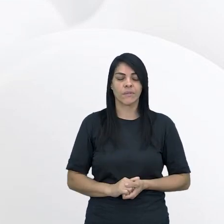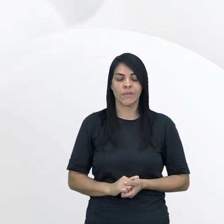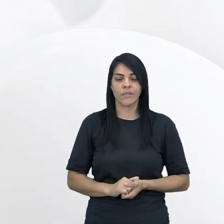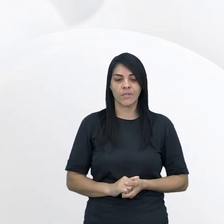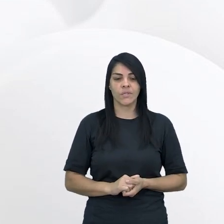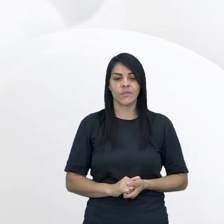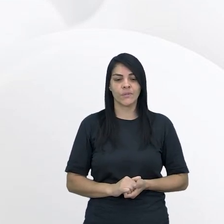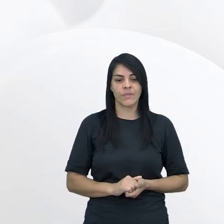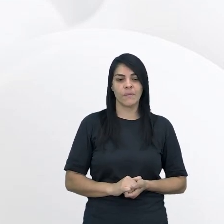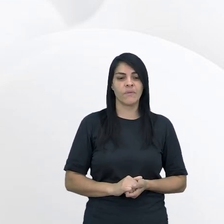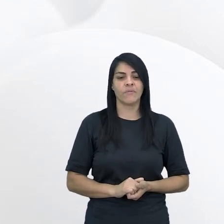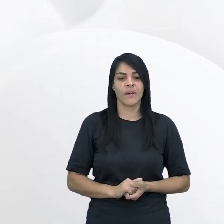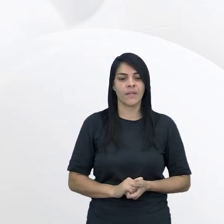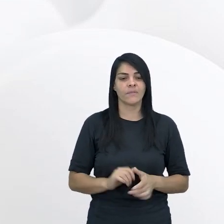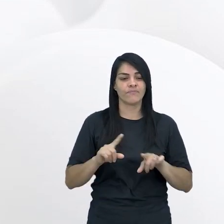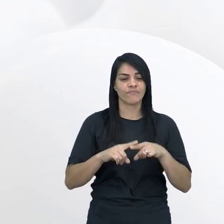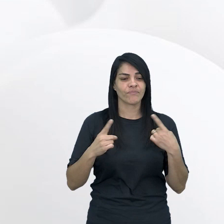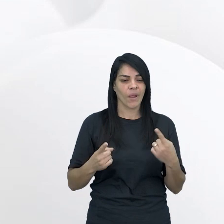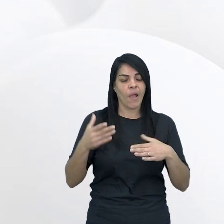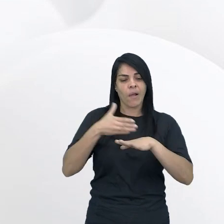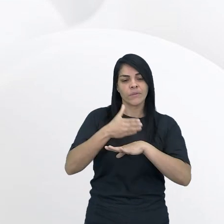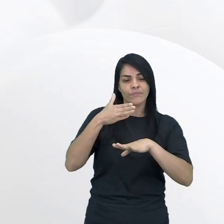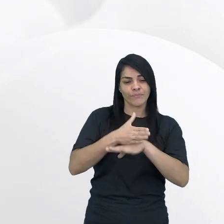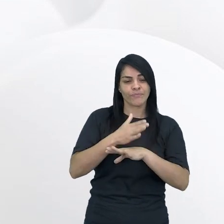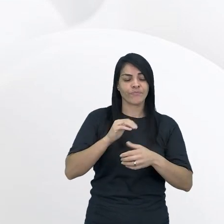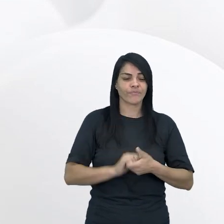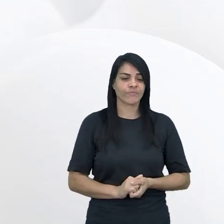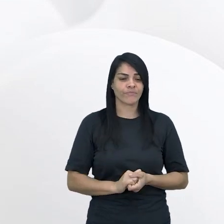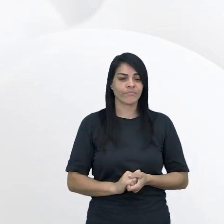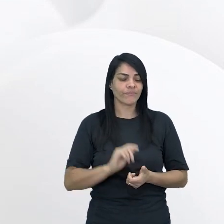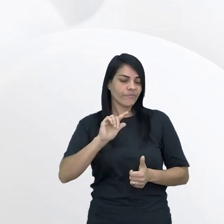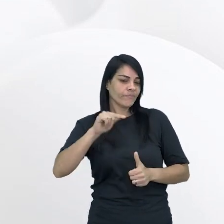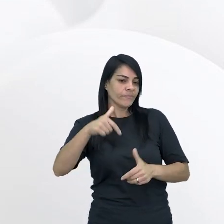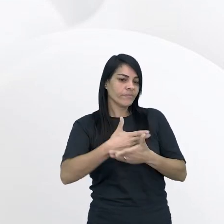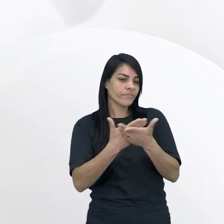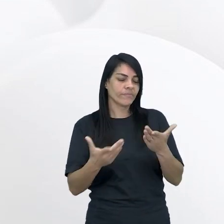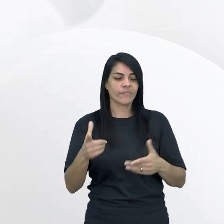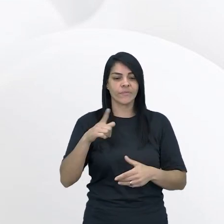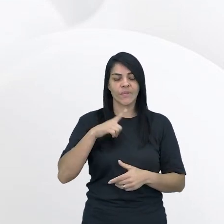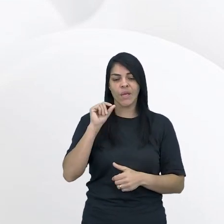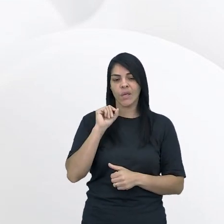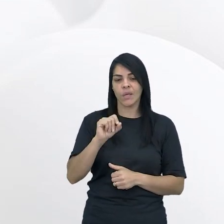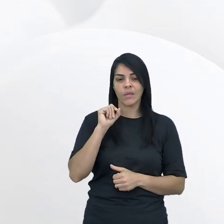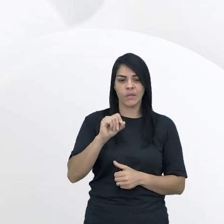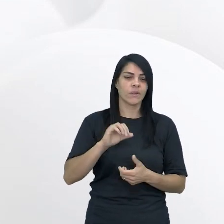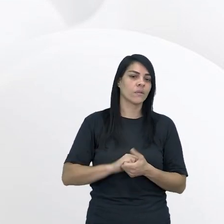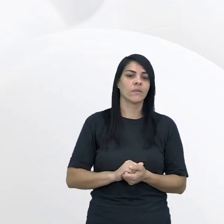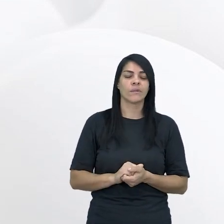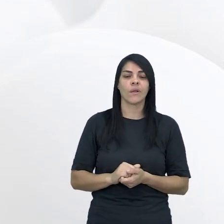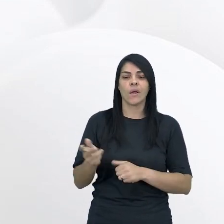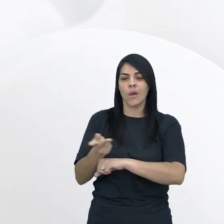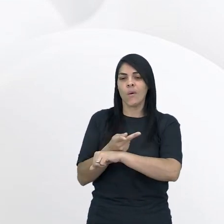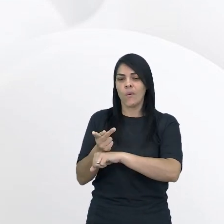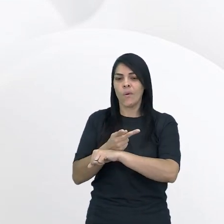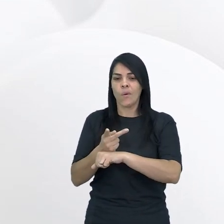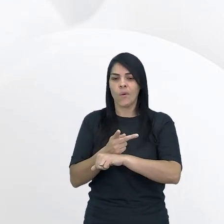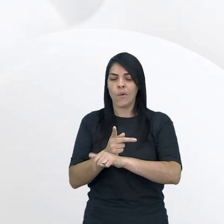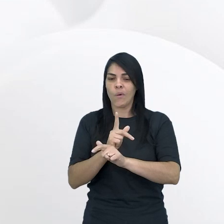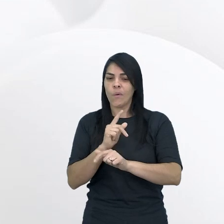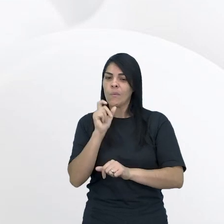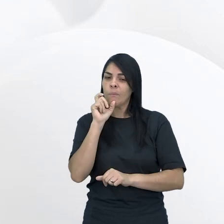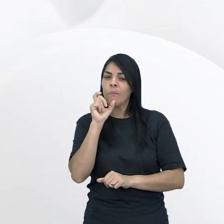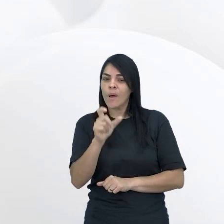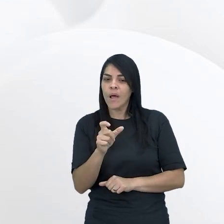um pouquinho mais frequentemente. Depois a gente tem ali, né, um caça-palavras, word